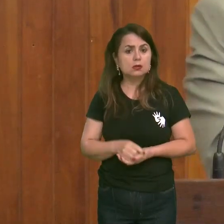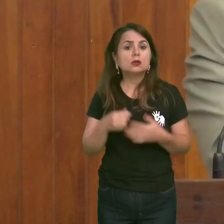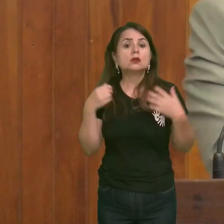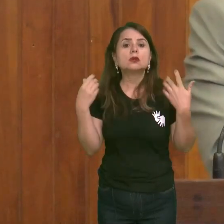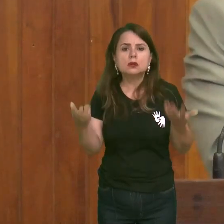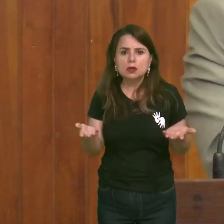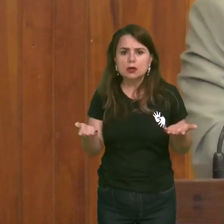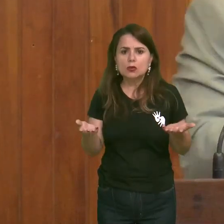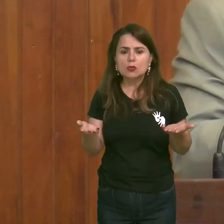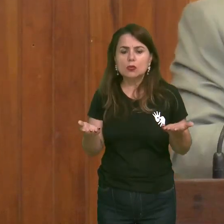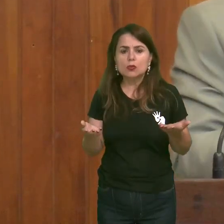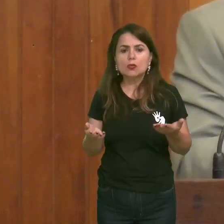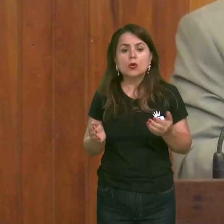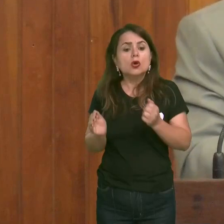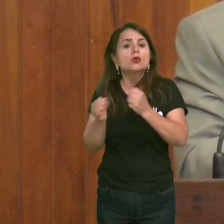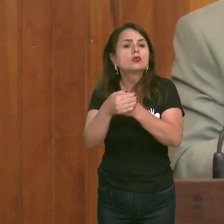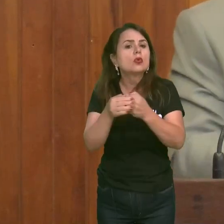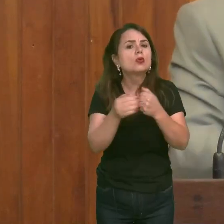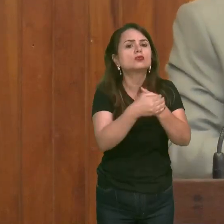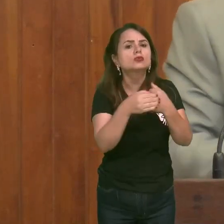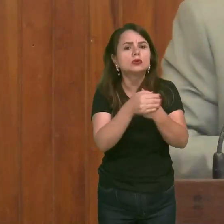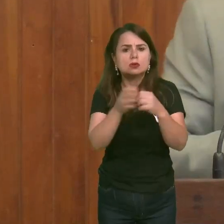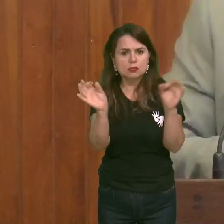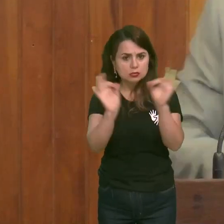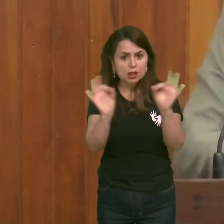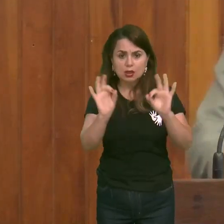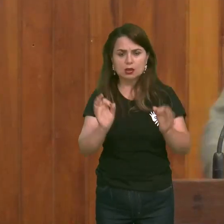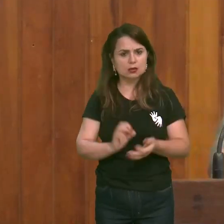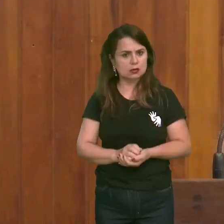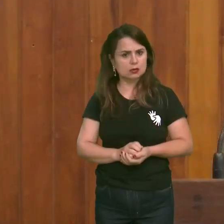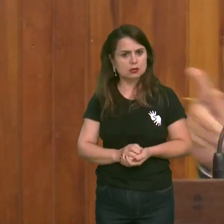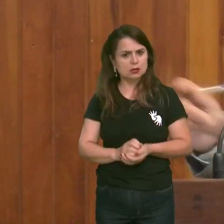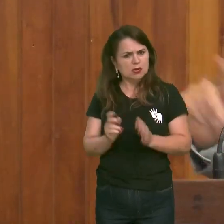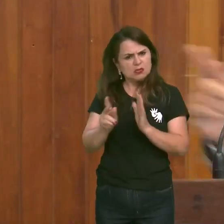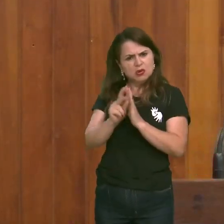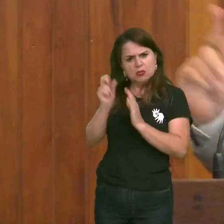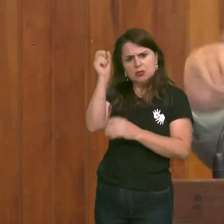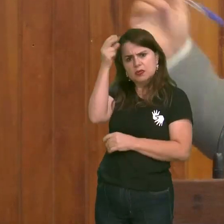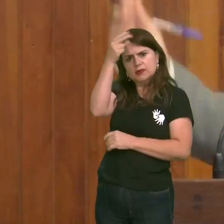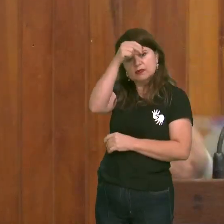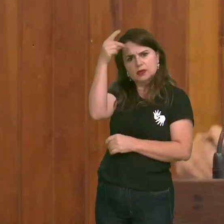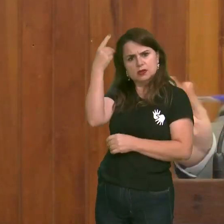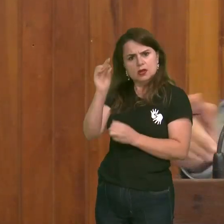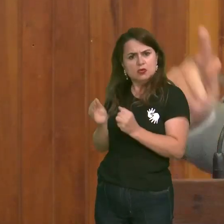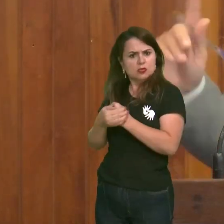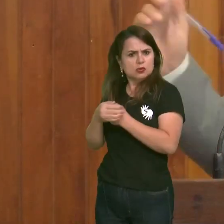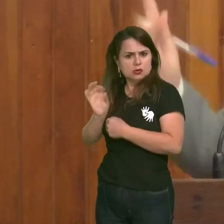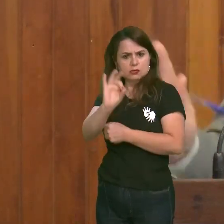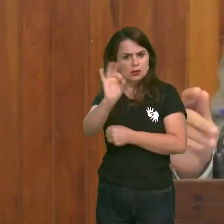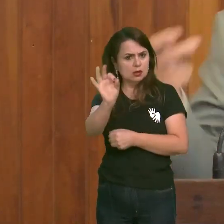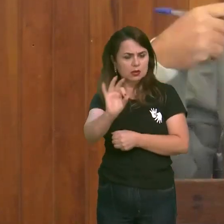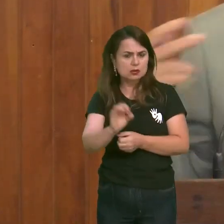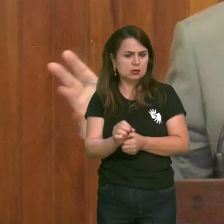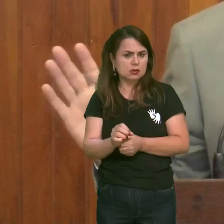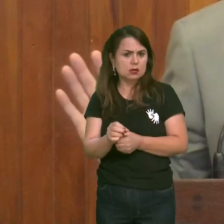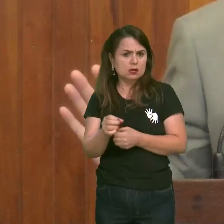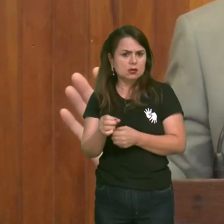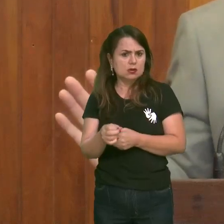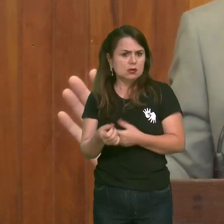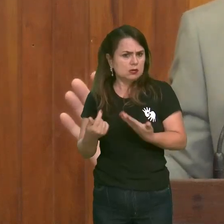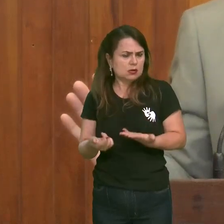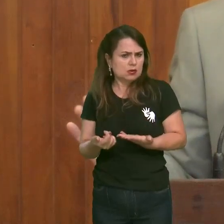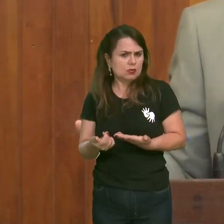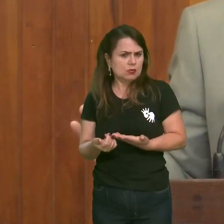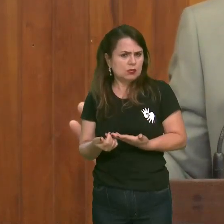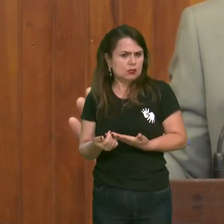então não tem nada sendo feito as escondidas não tem nada feito em gabinete chefe de gabinete não vem aqui para o dedo no meu